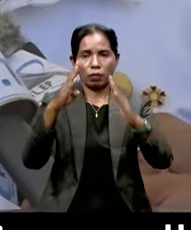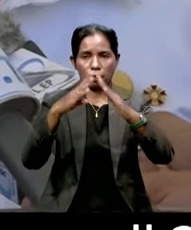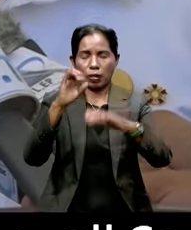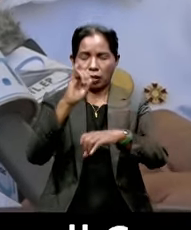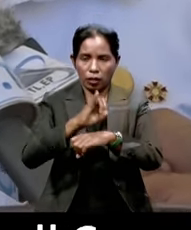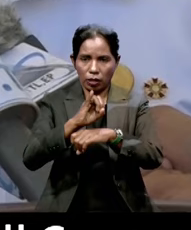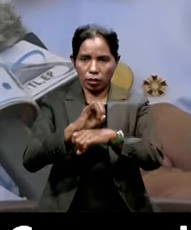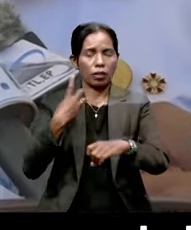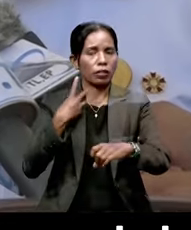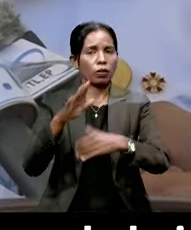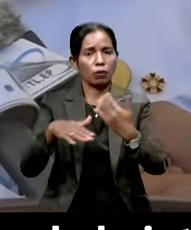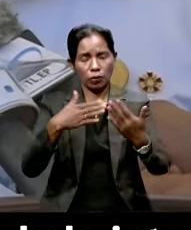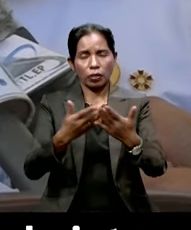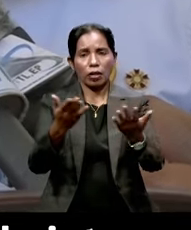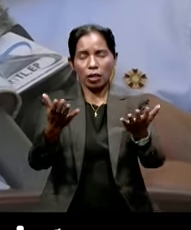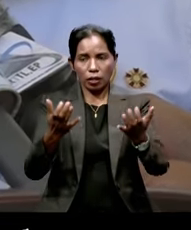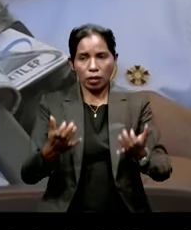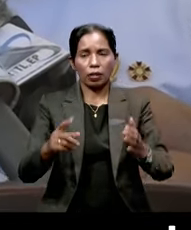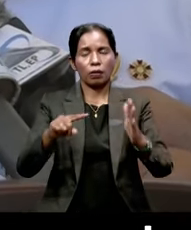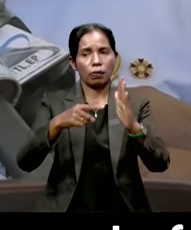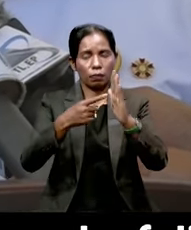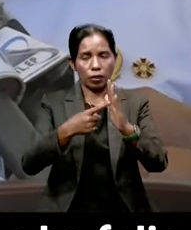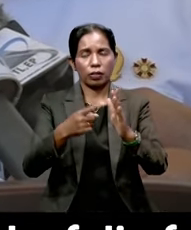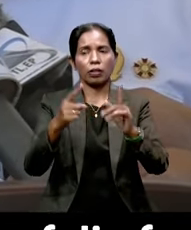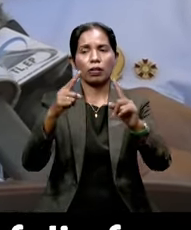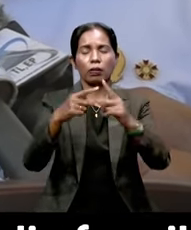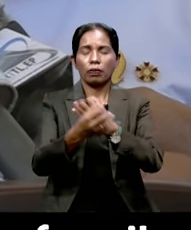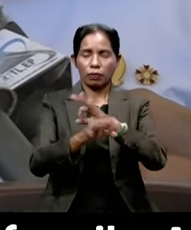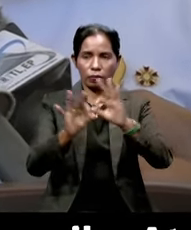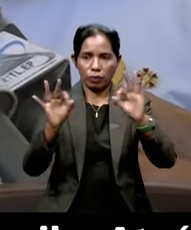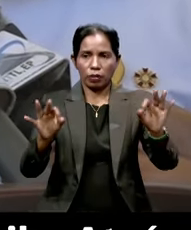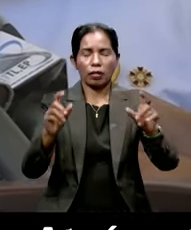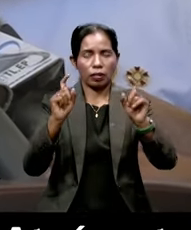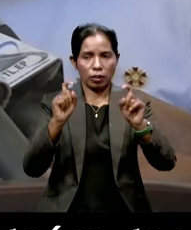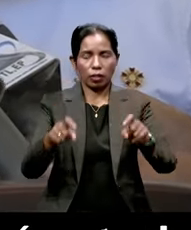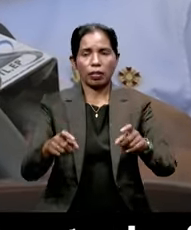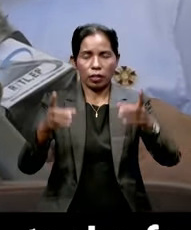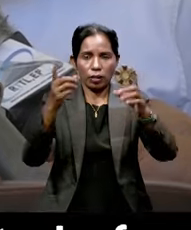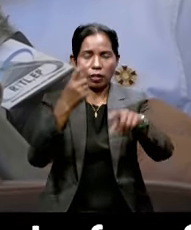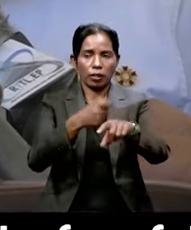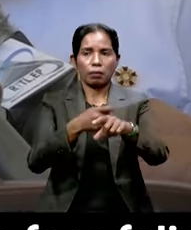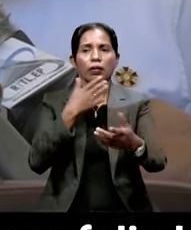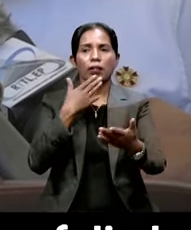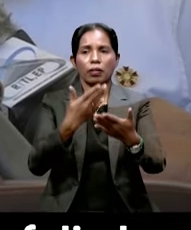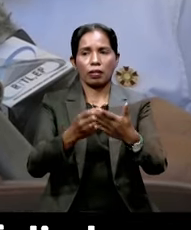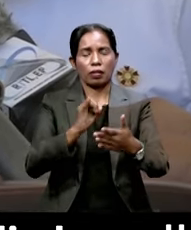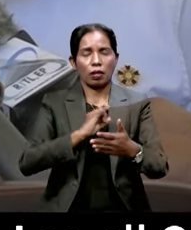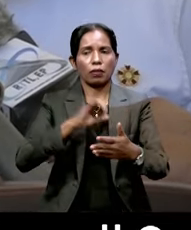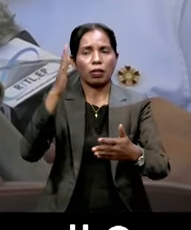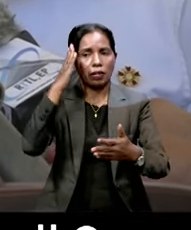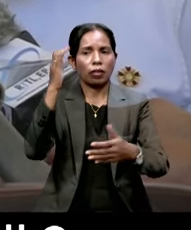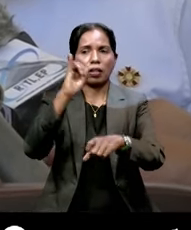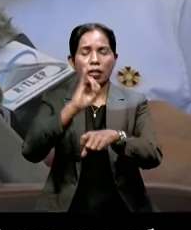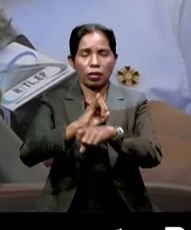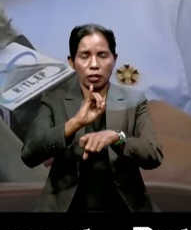Itahutunia hakarakmaka, hahu no remata, tem que ho tempo determinado no dia. Hau hatene que igreja